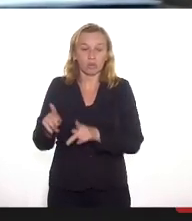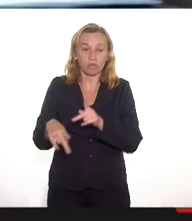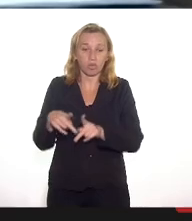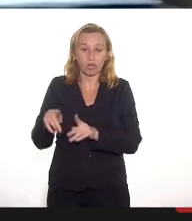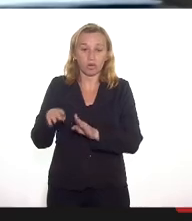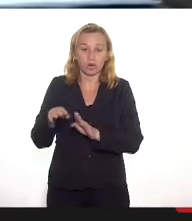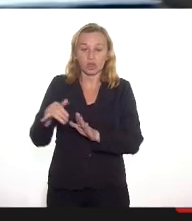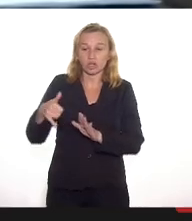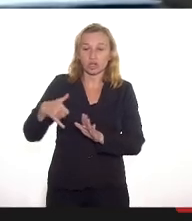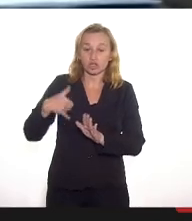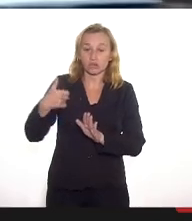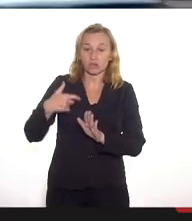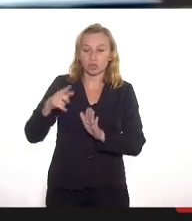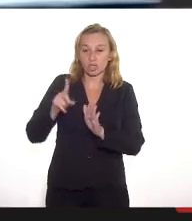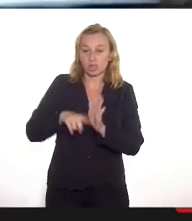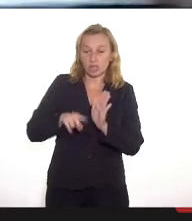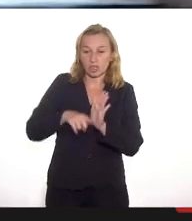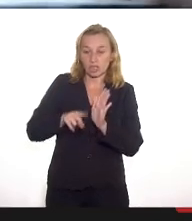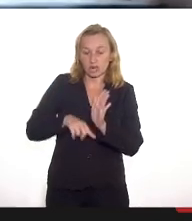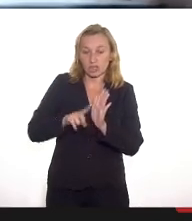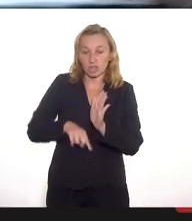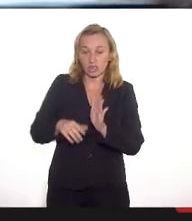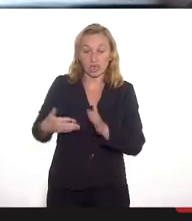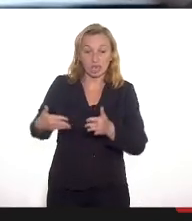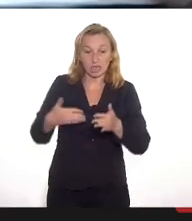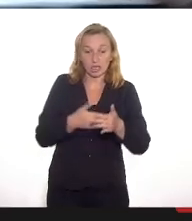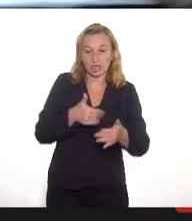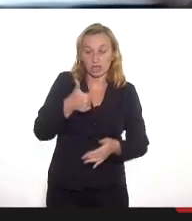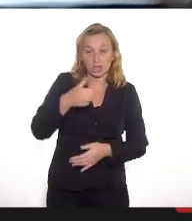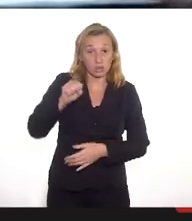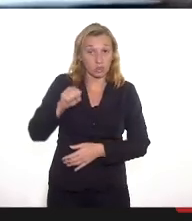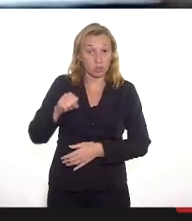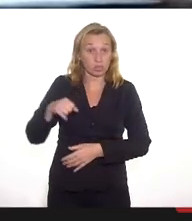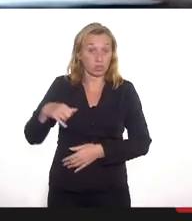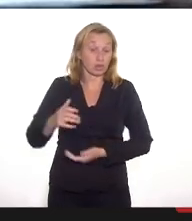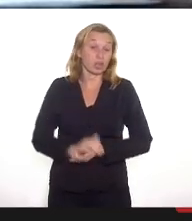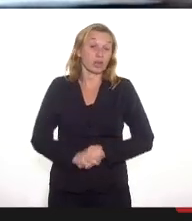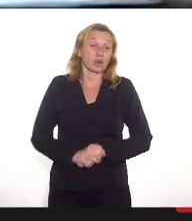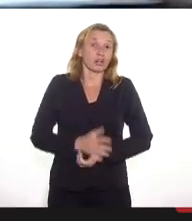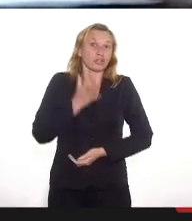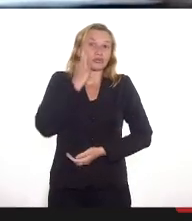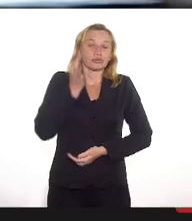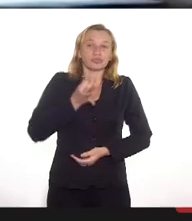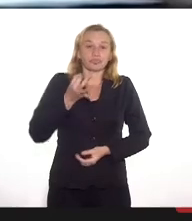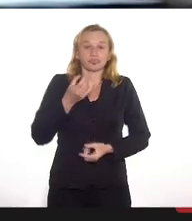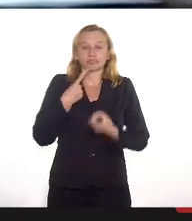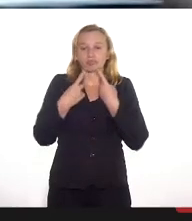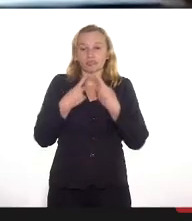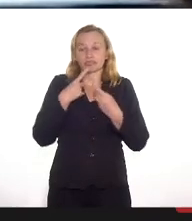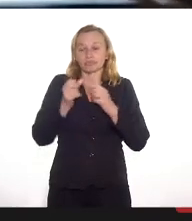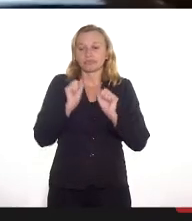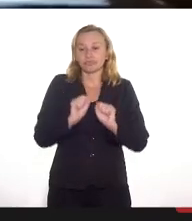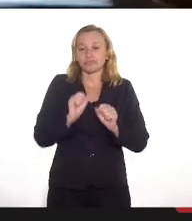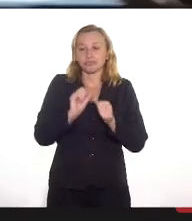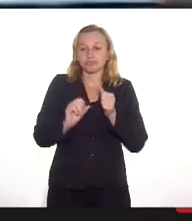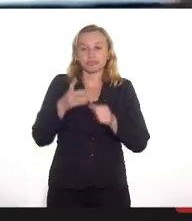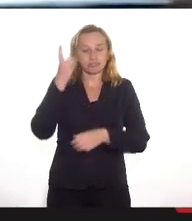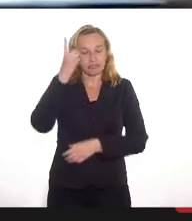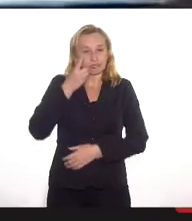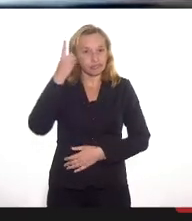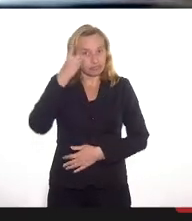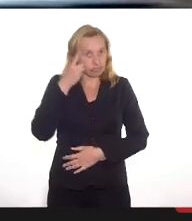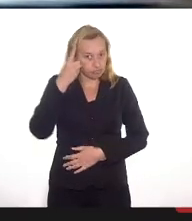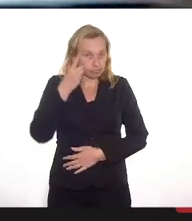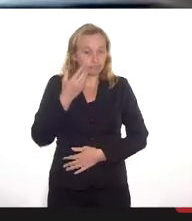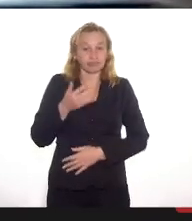descendo a situação qualidade é pra gente chegar na população de 18 anos é eu não sei que a gente pode fazer uma